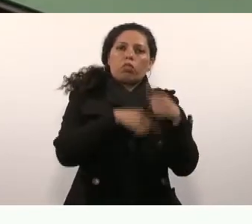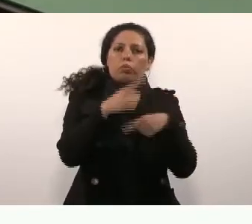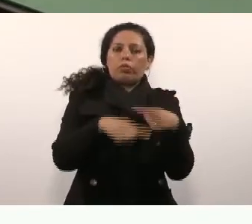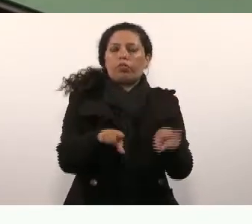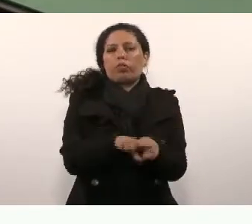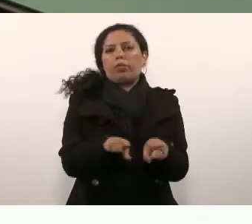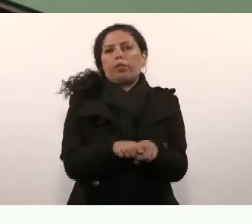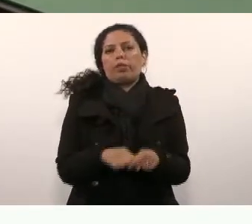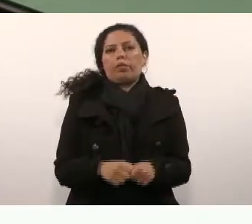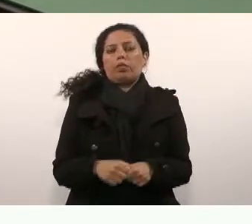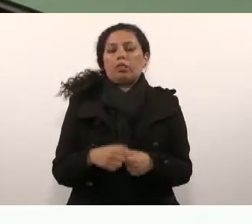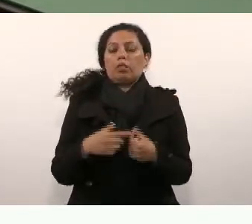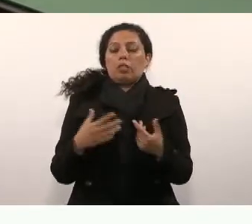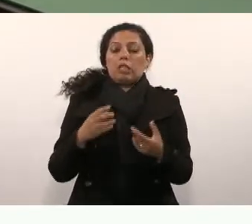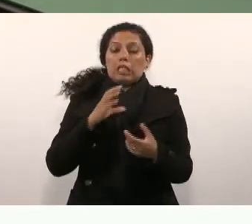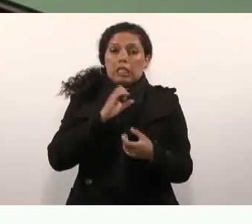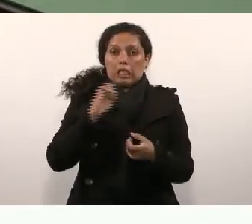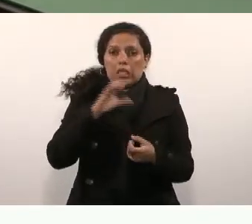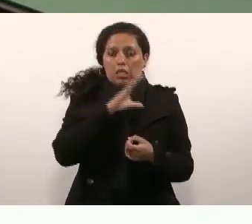depois. Como a CCJ